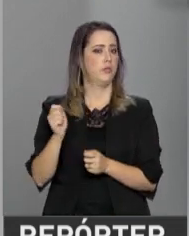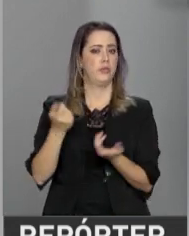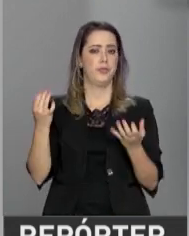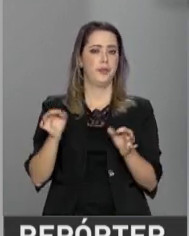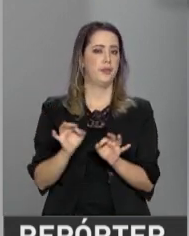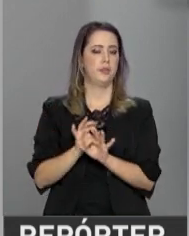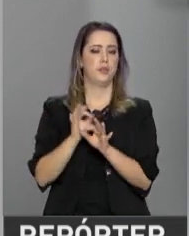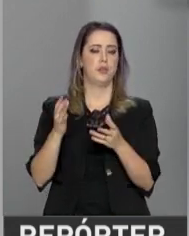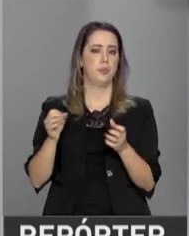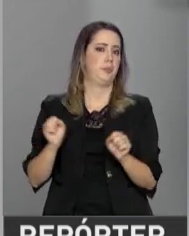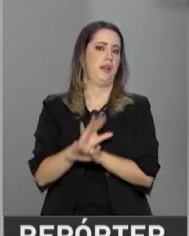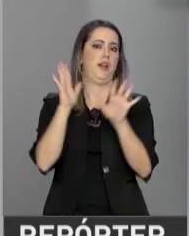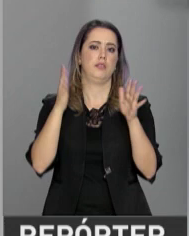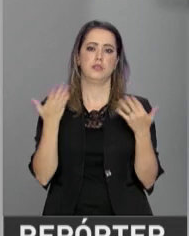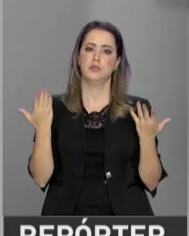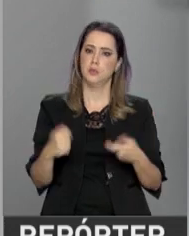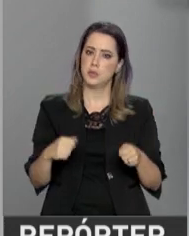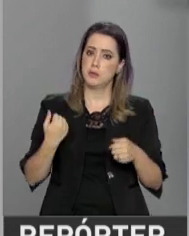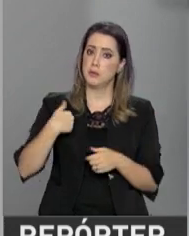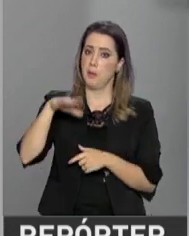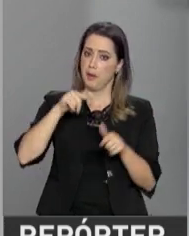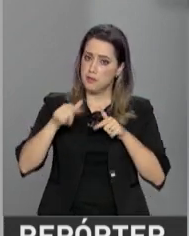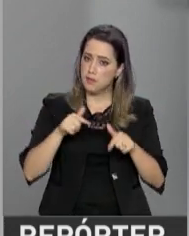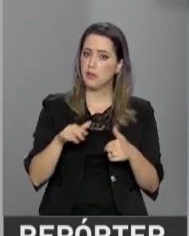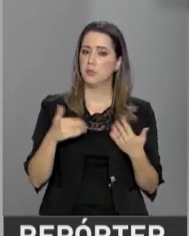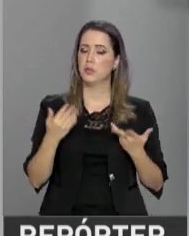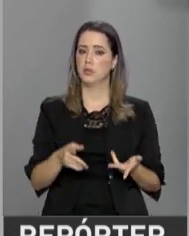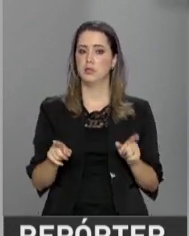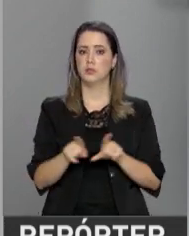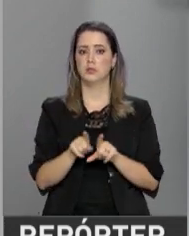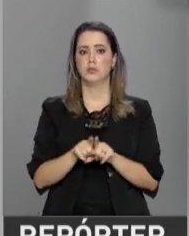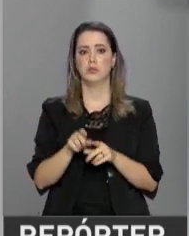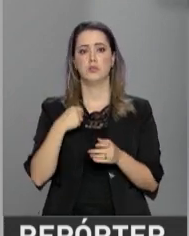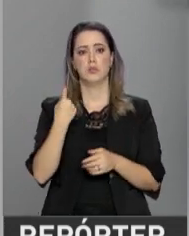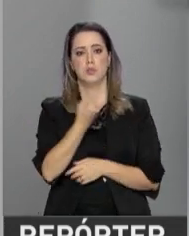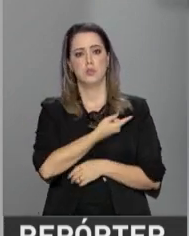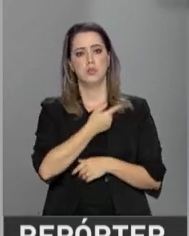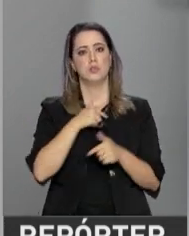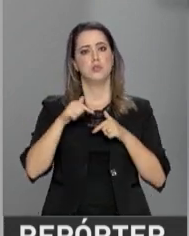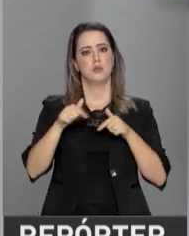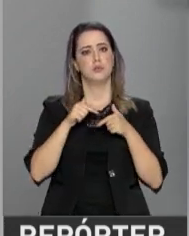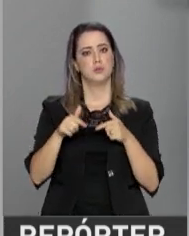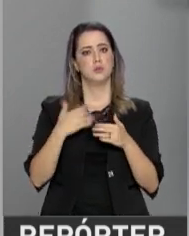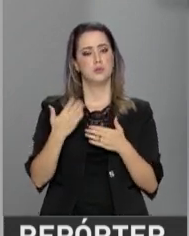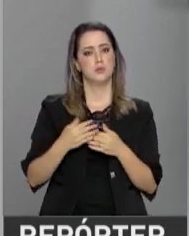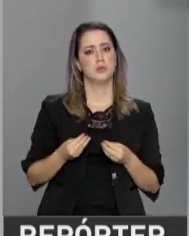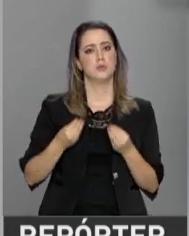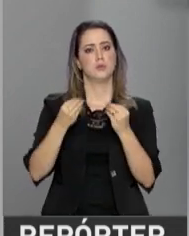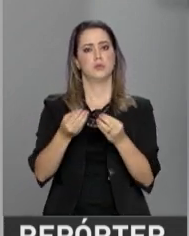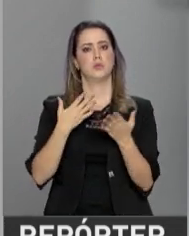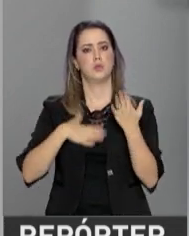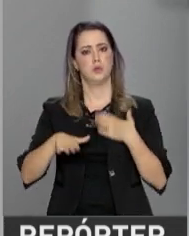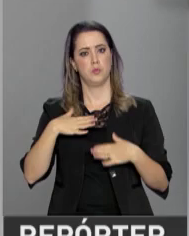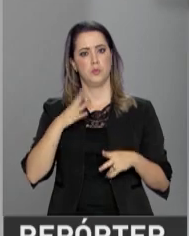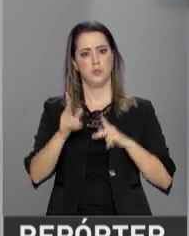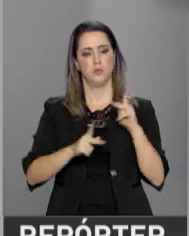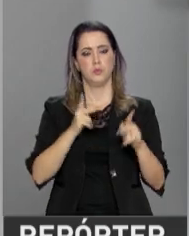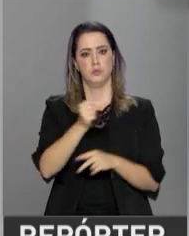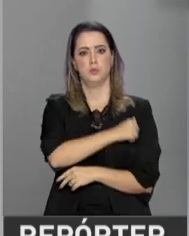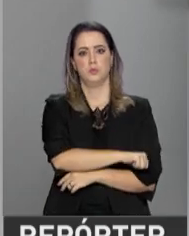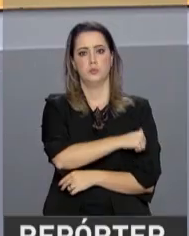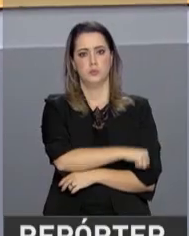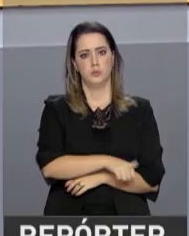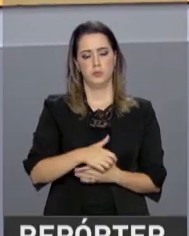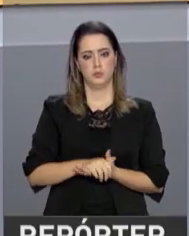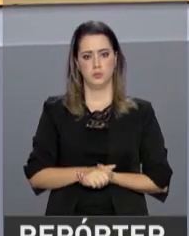segurança e que é preciso fazer mais ele escreveu também estamos trabalhando e vamos devolver a tranqüilidade ao povo do